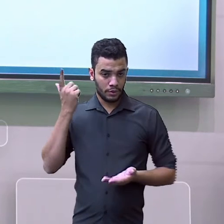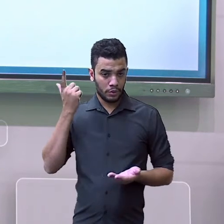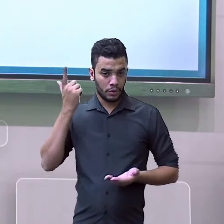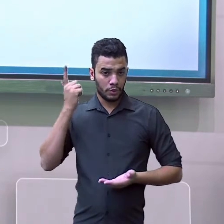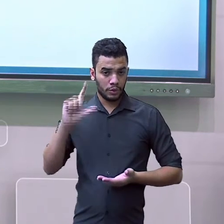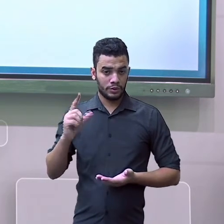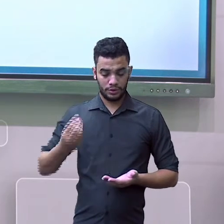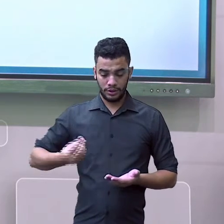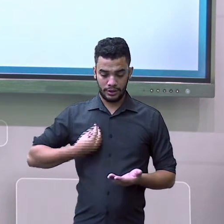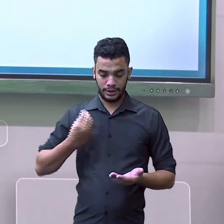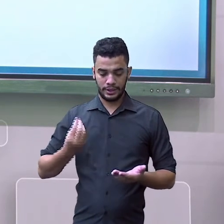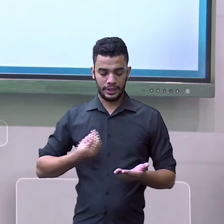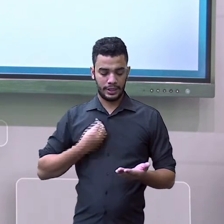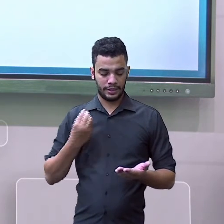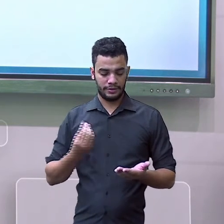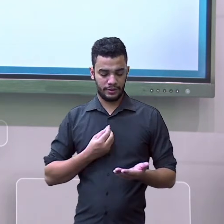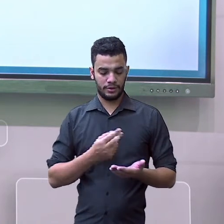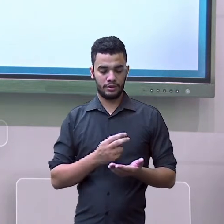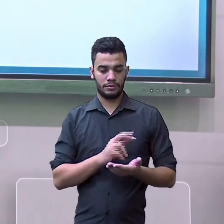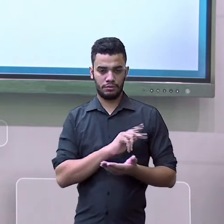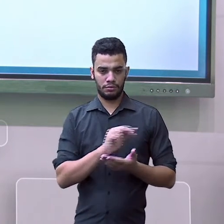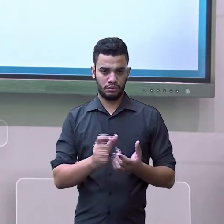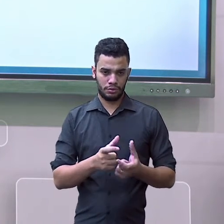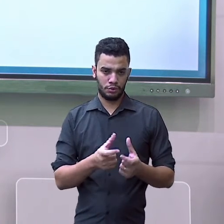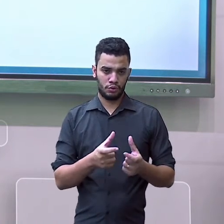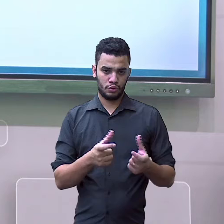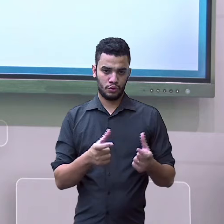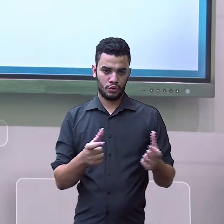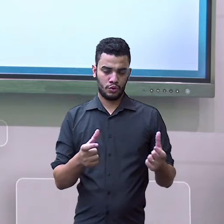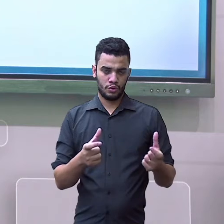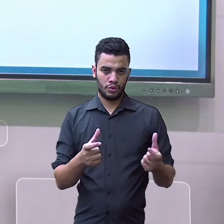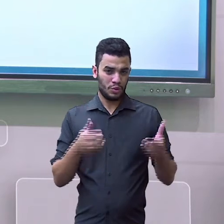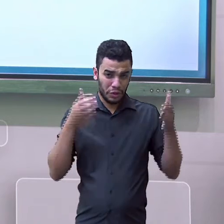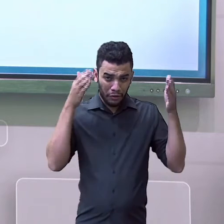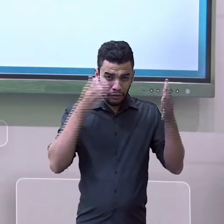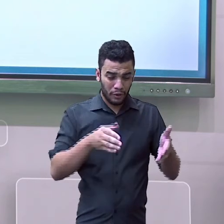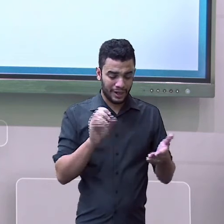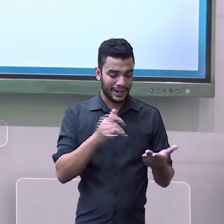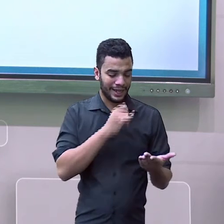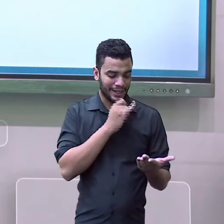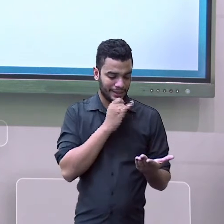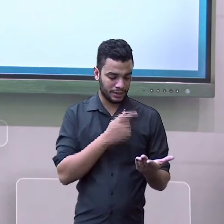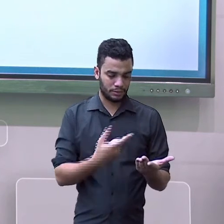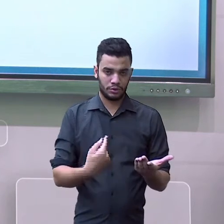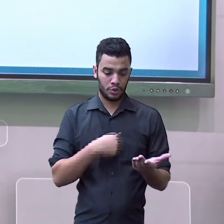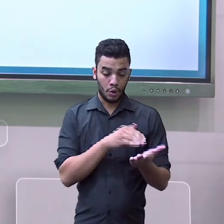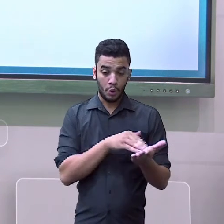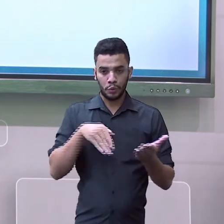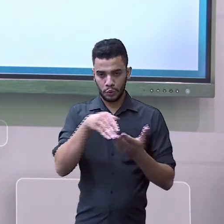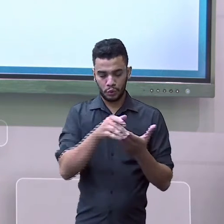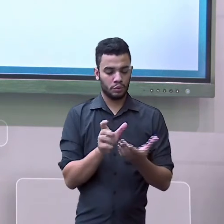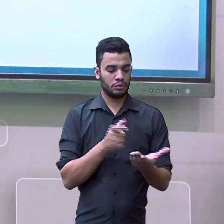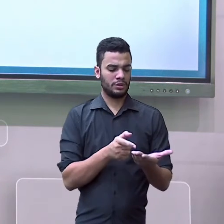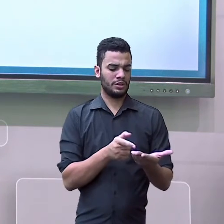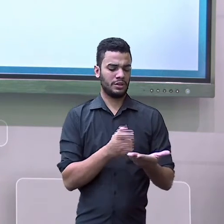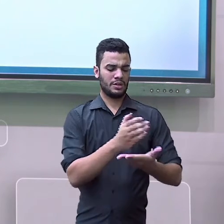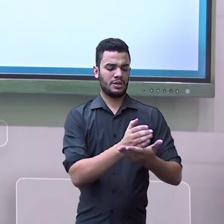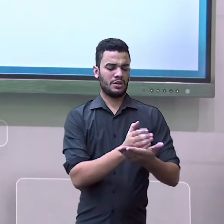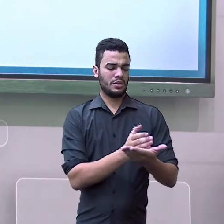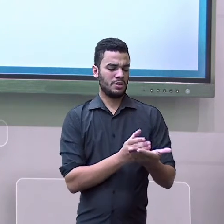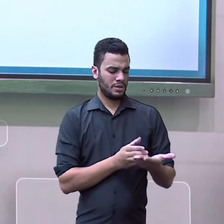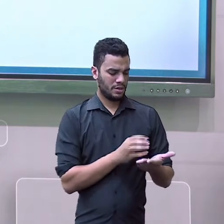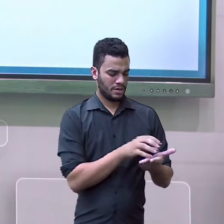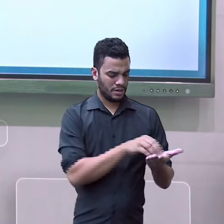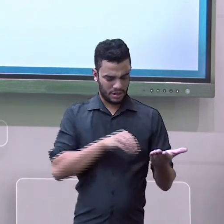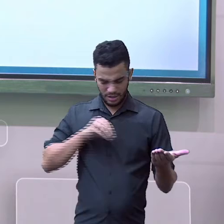não pode se limitar à conservação de algumas espécies ou meios de interesse particular